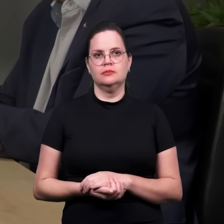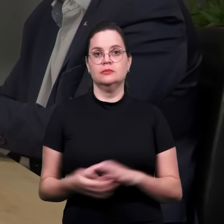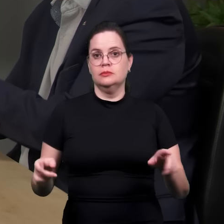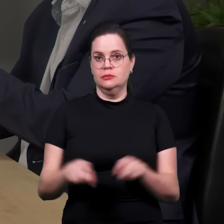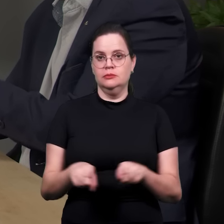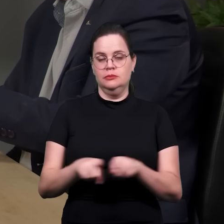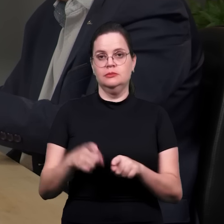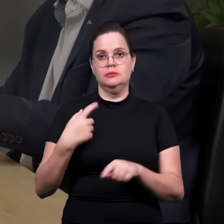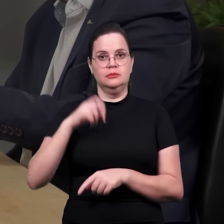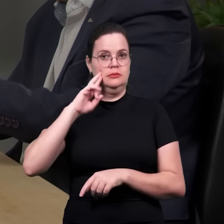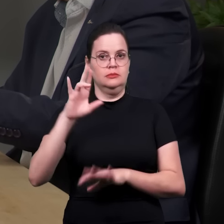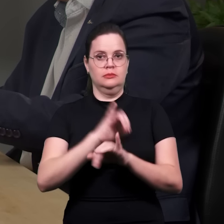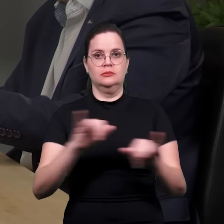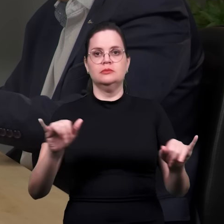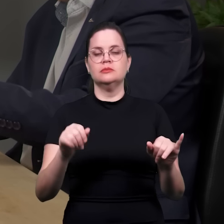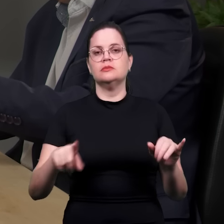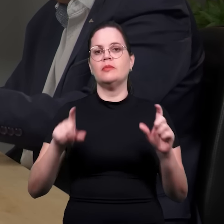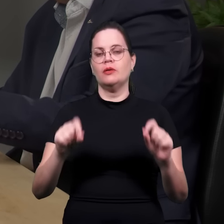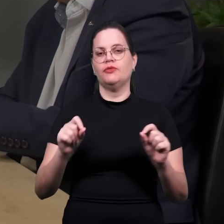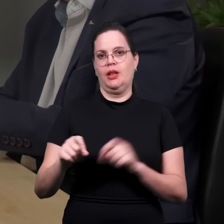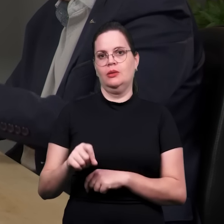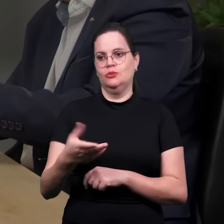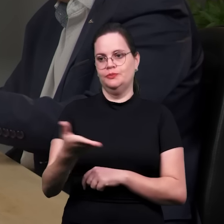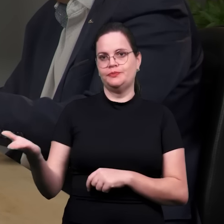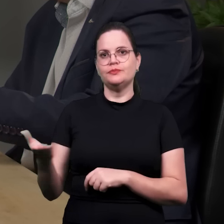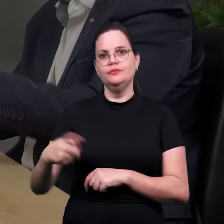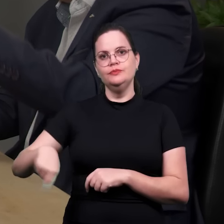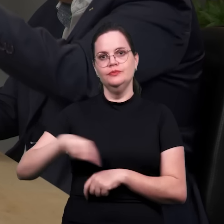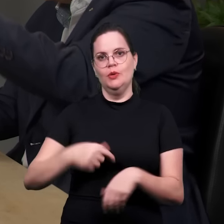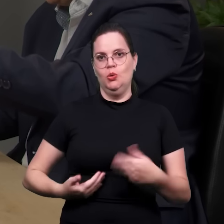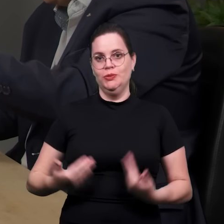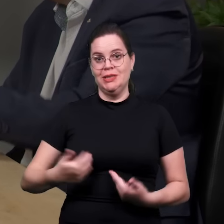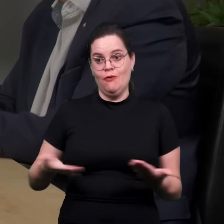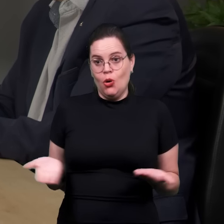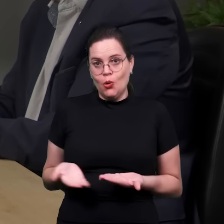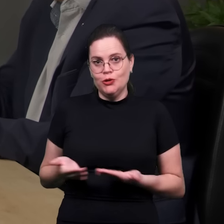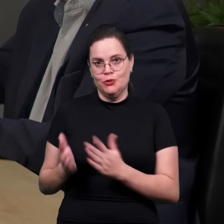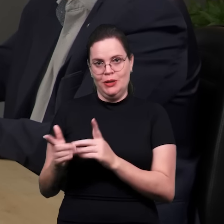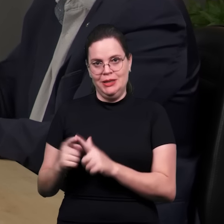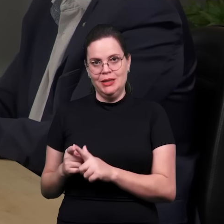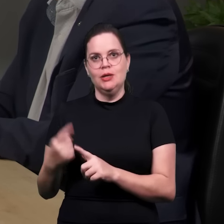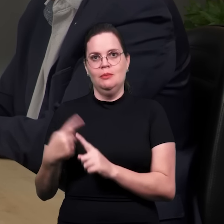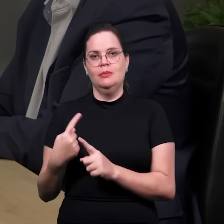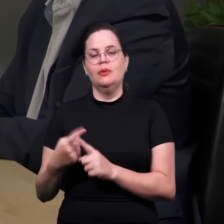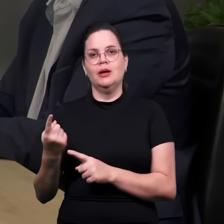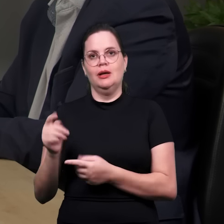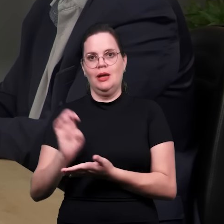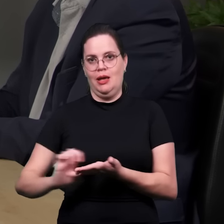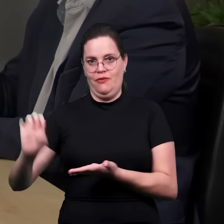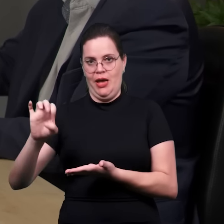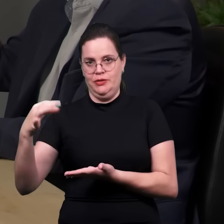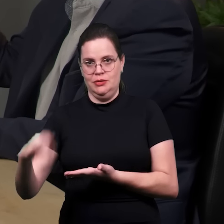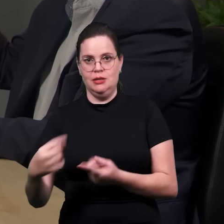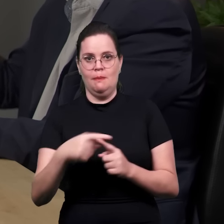porque nós vimos o texto base de Êxodo 12:11, eu estou falando para Israel, e nós estamos mostrando o paralelo profético